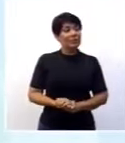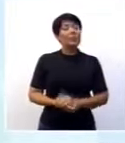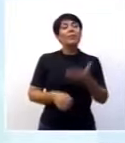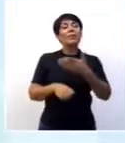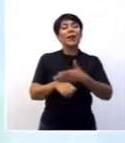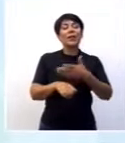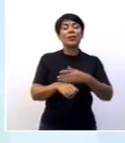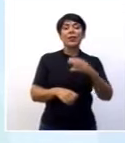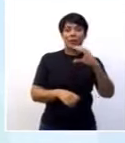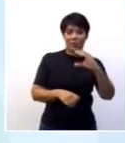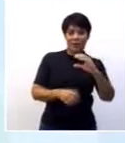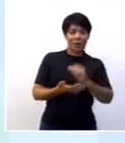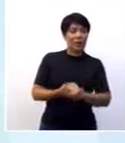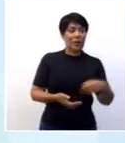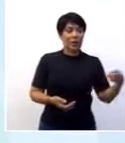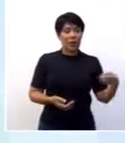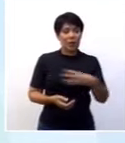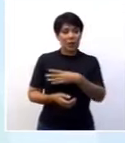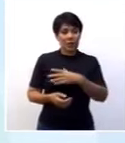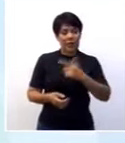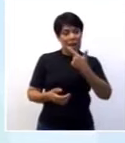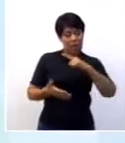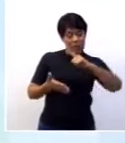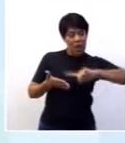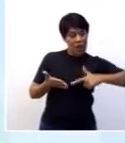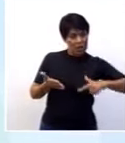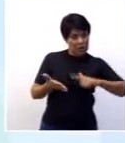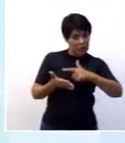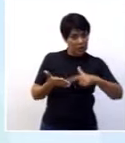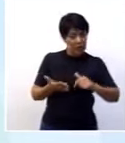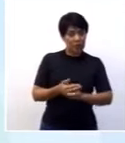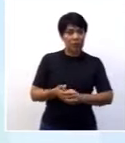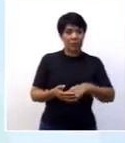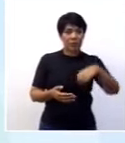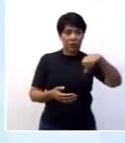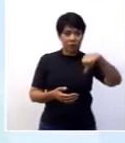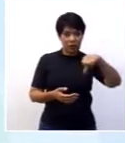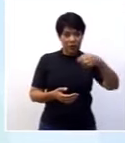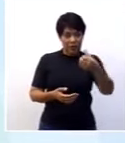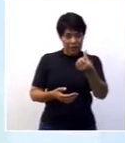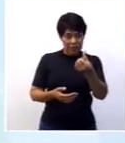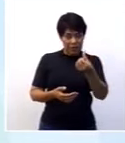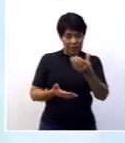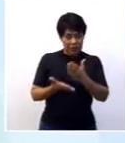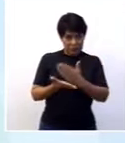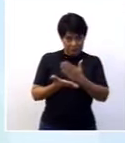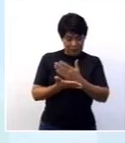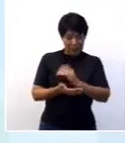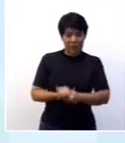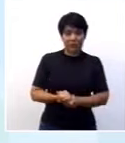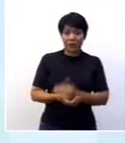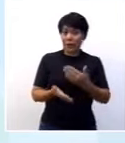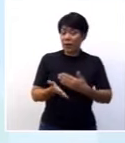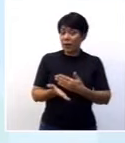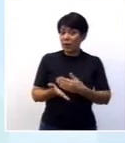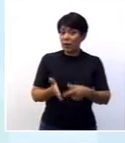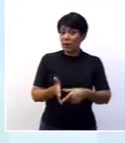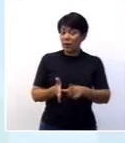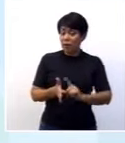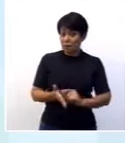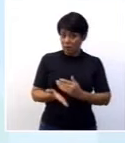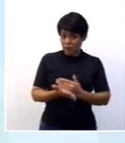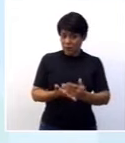Atividade C, a modernidade na literatura, página 96. Antes de iniciarmos, tenha em